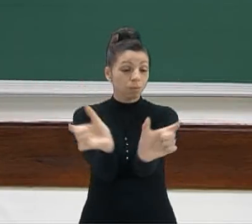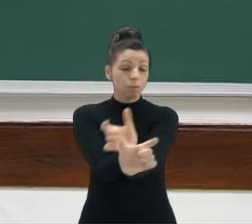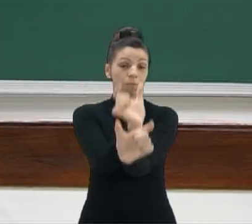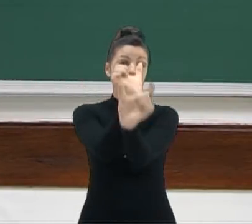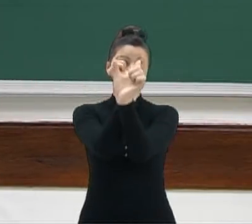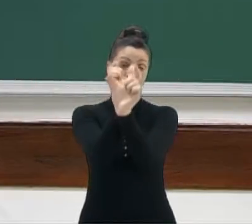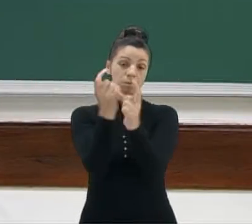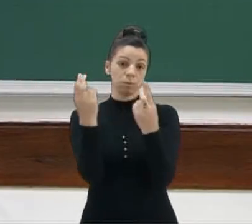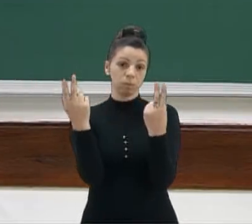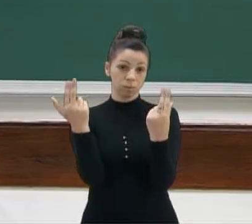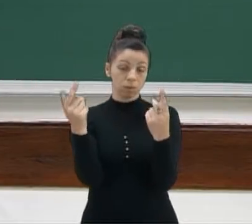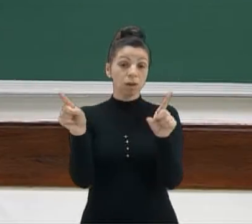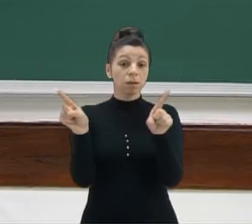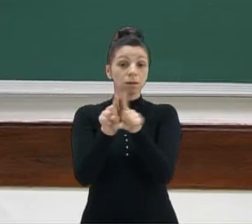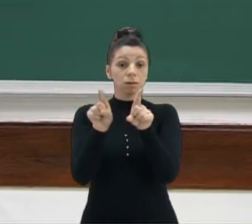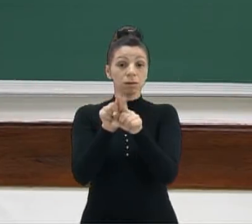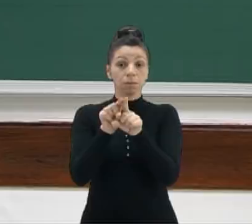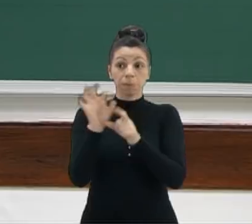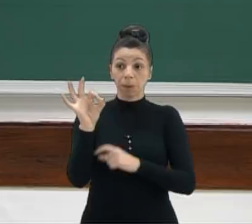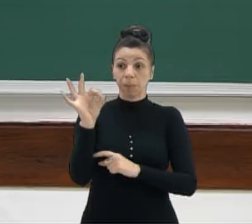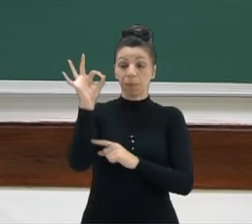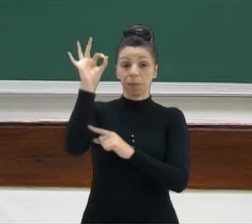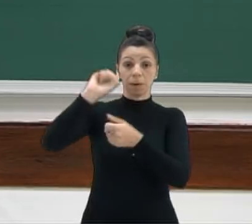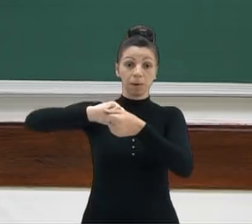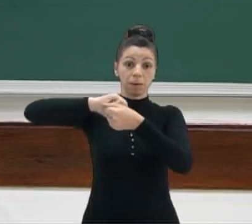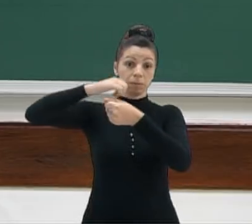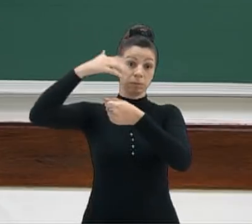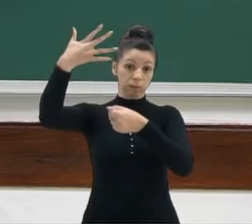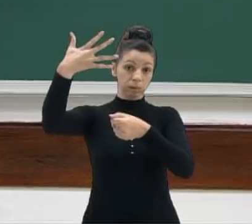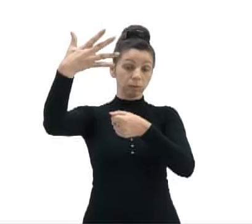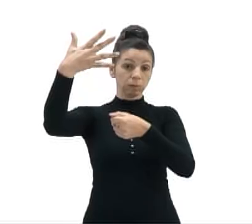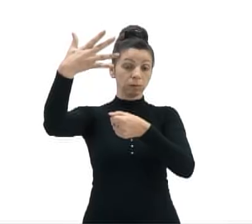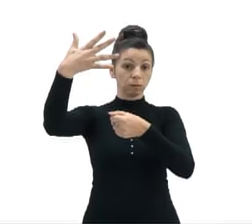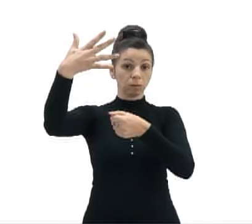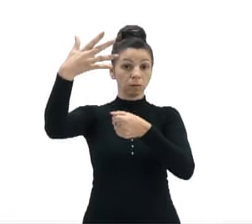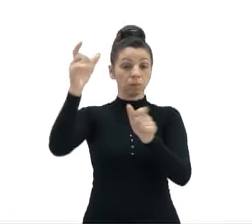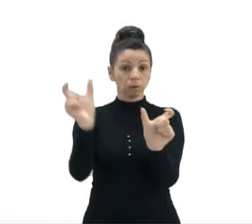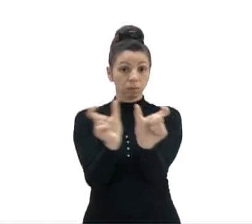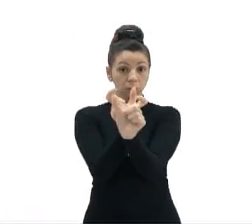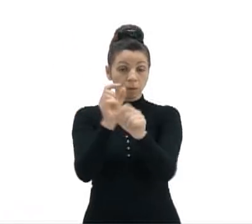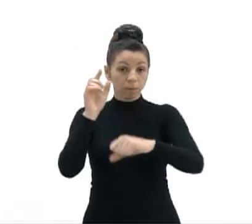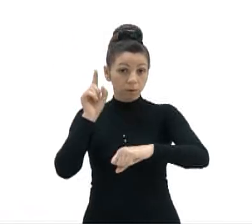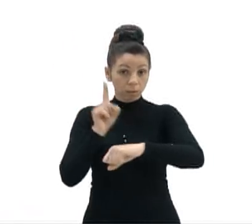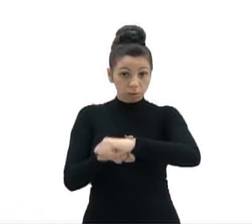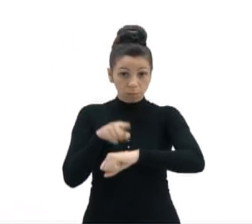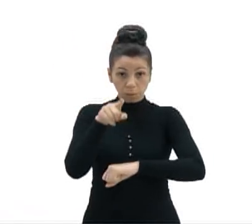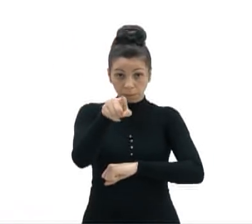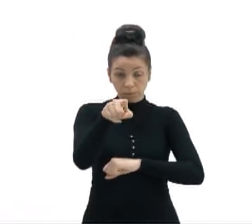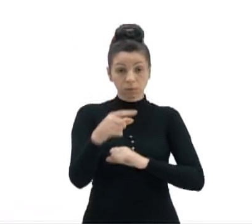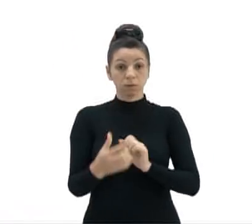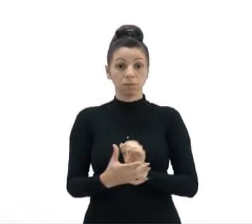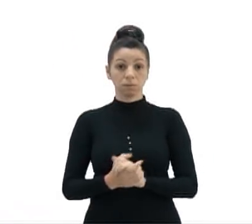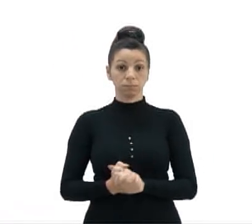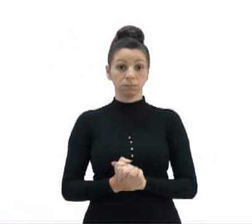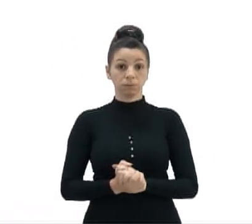do expoente ali, né? O grau do monômio. Vou dar um tempo e já resolvemos.